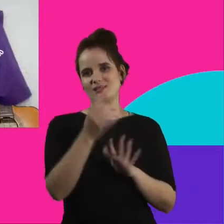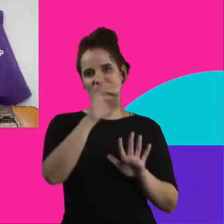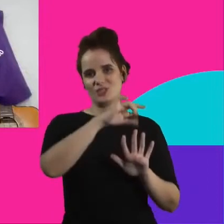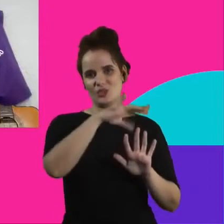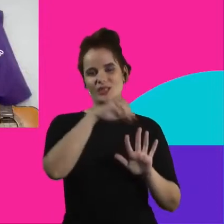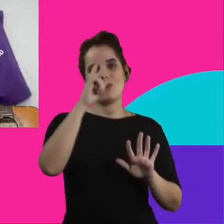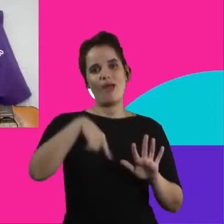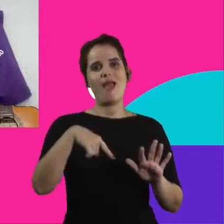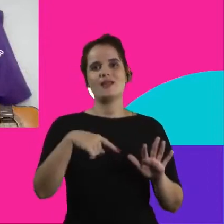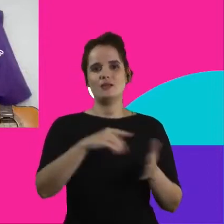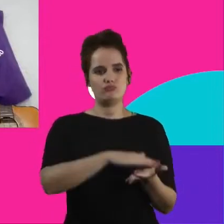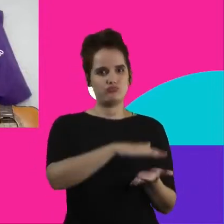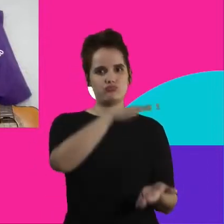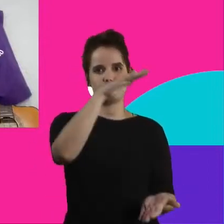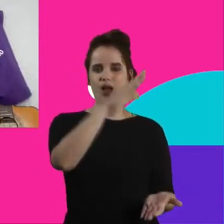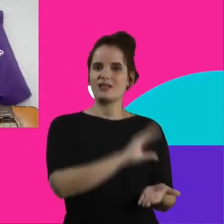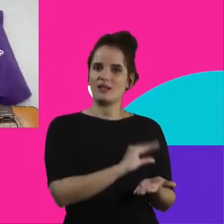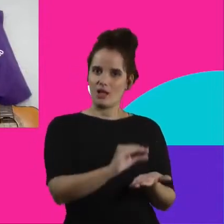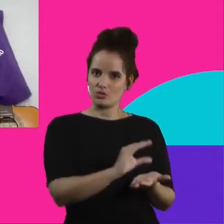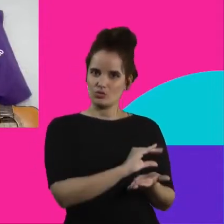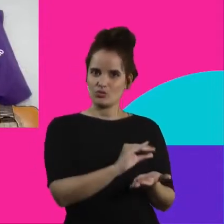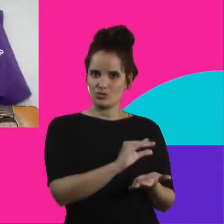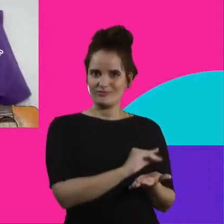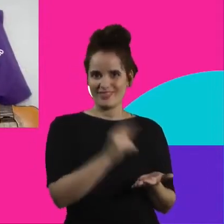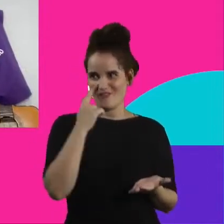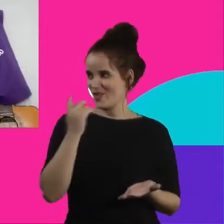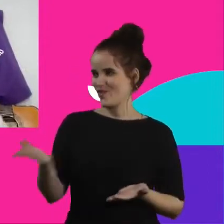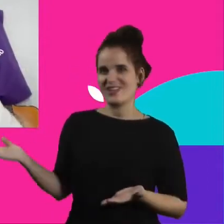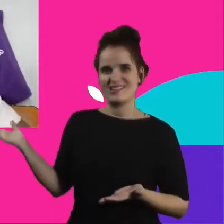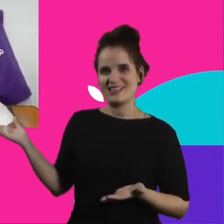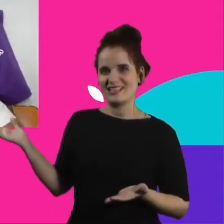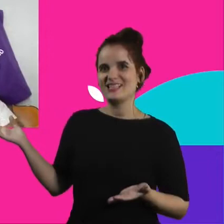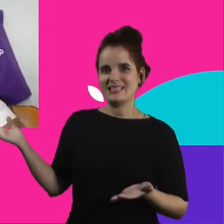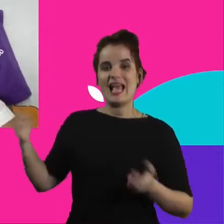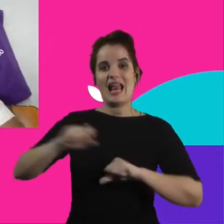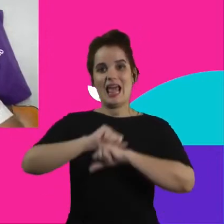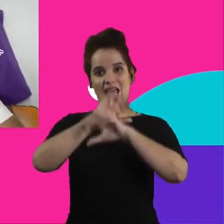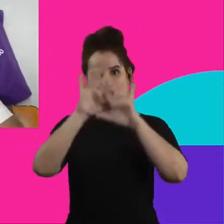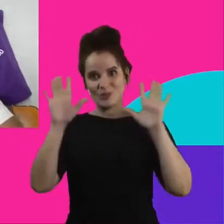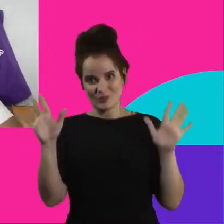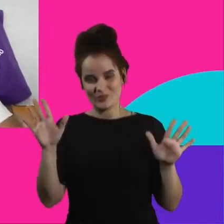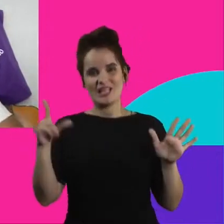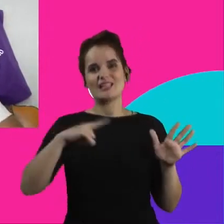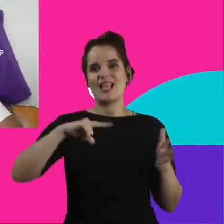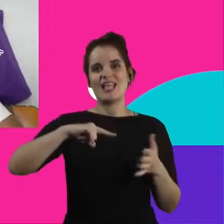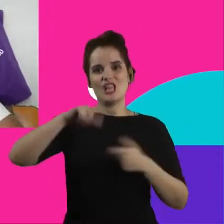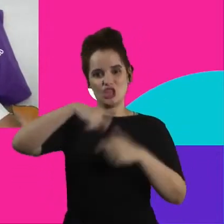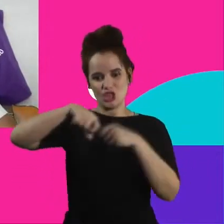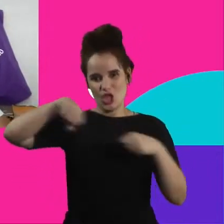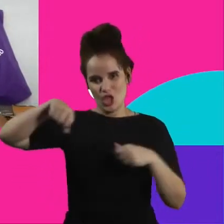bancão de dados transparente, igual esse tubo aqui, né, distribuído com vários nós nessa